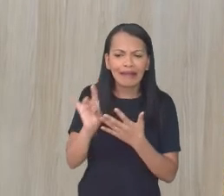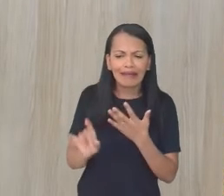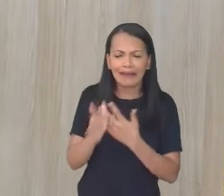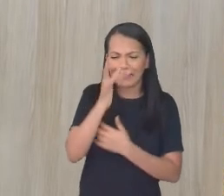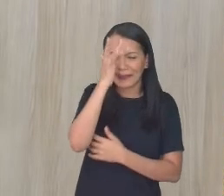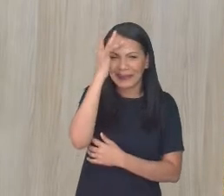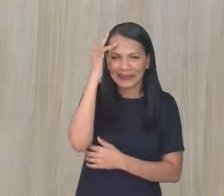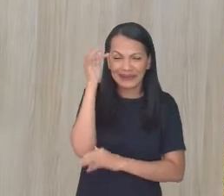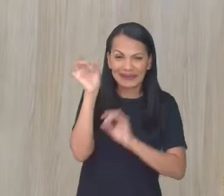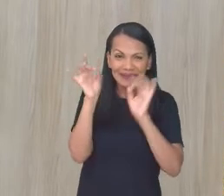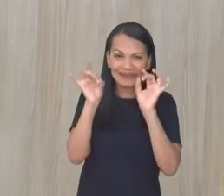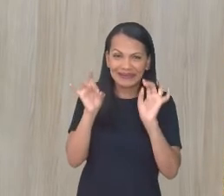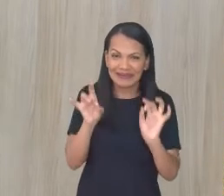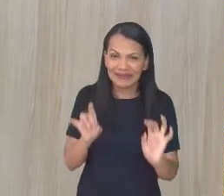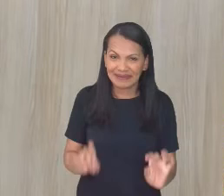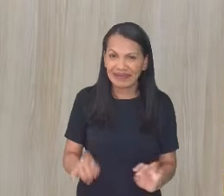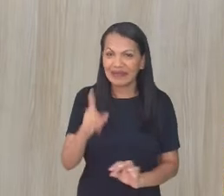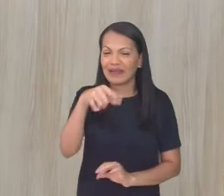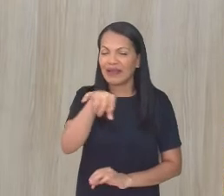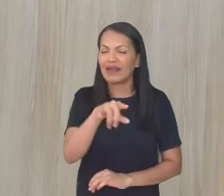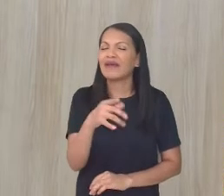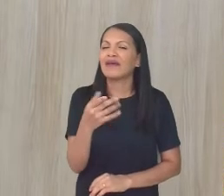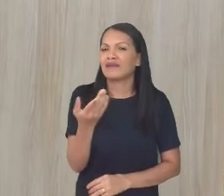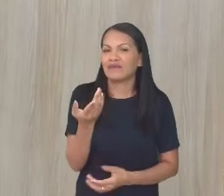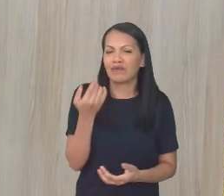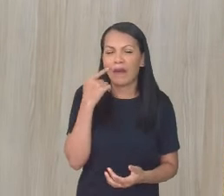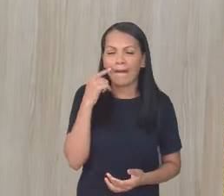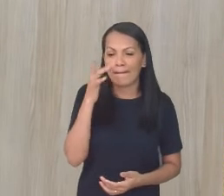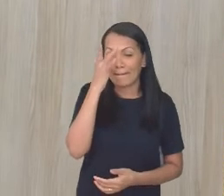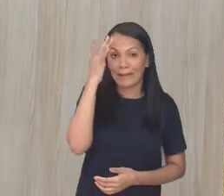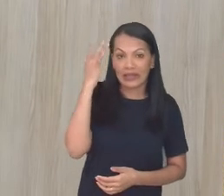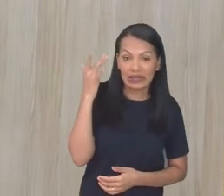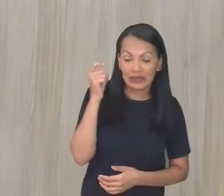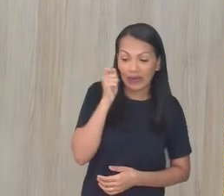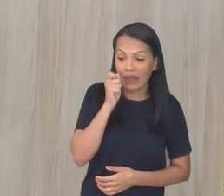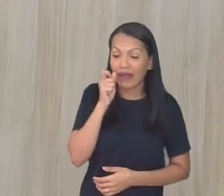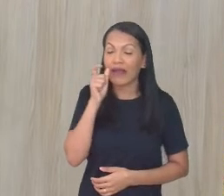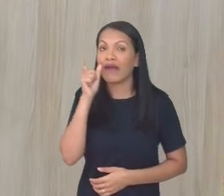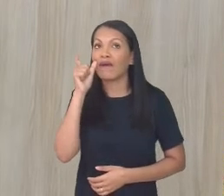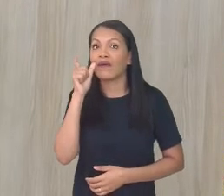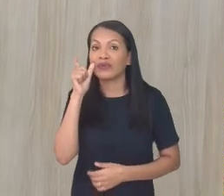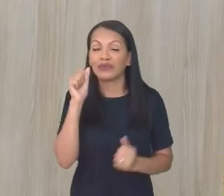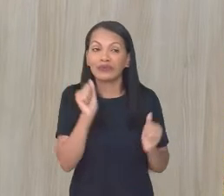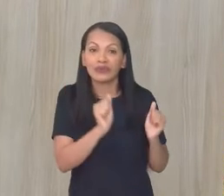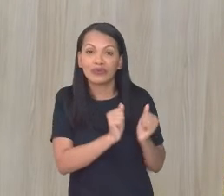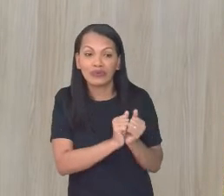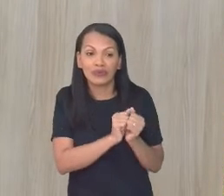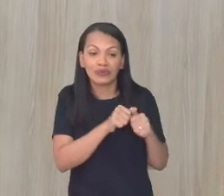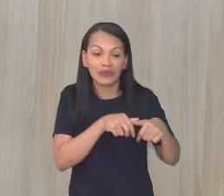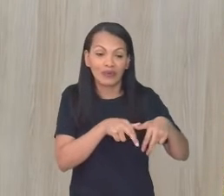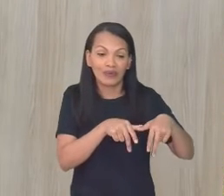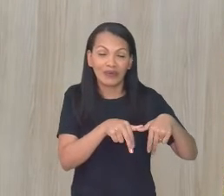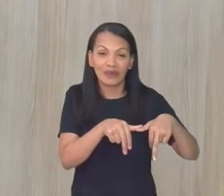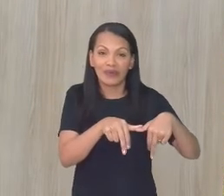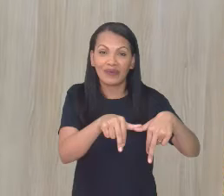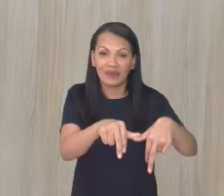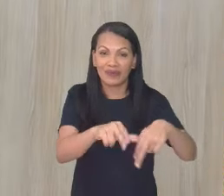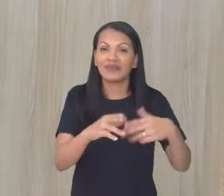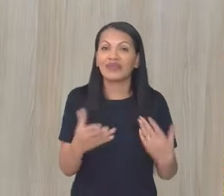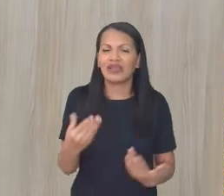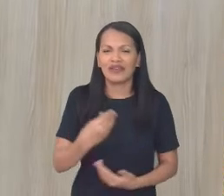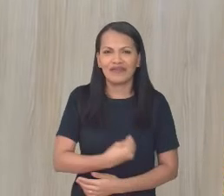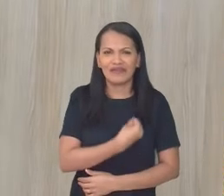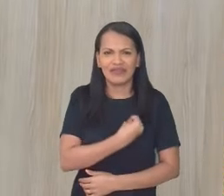não é? Então, valorize aí quem está do seu lado, quem acordou aí do seu lado, não é? Quem está caminhando do seu lado, quem